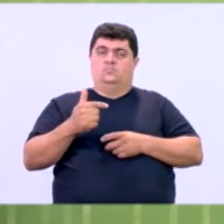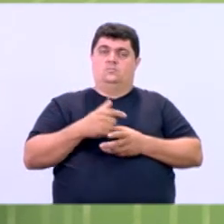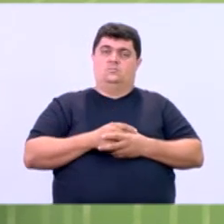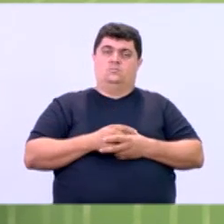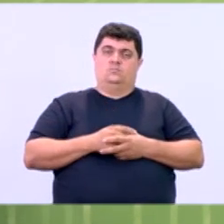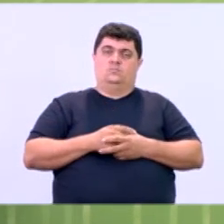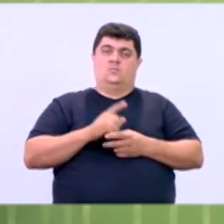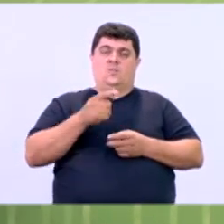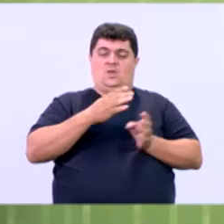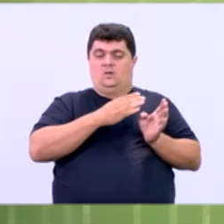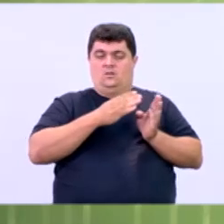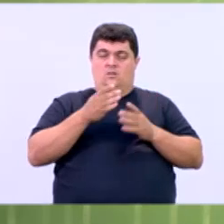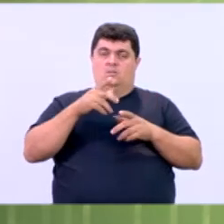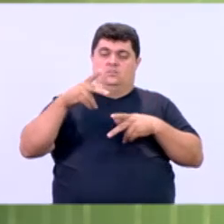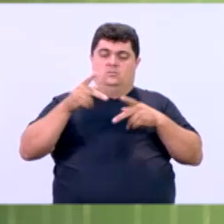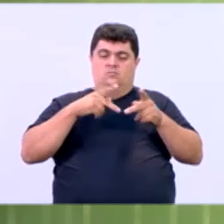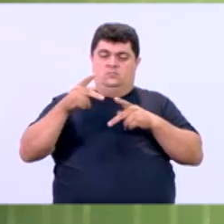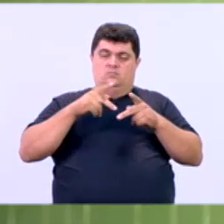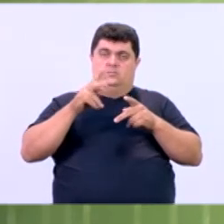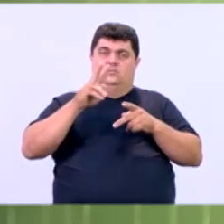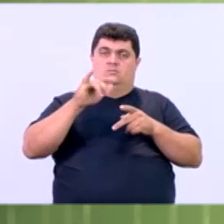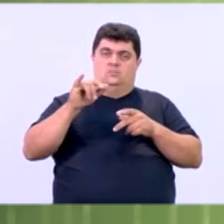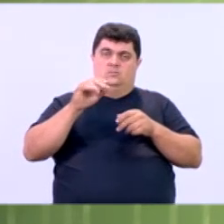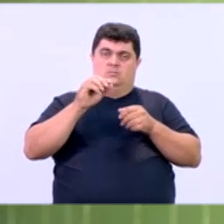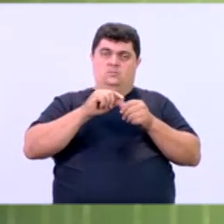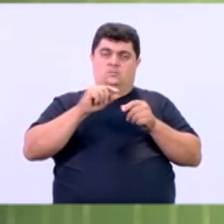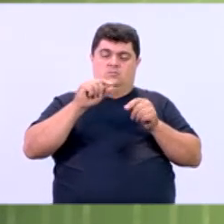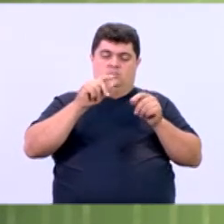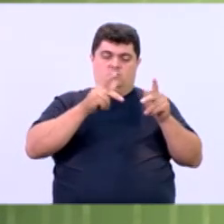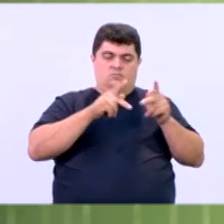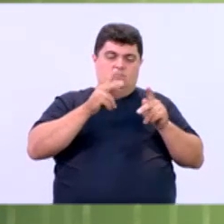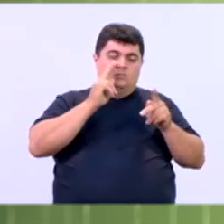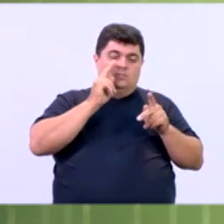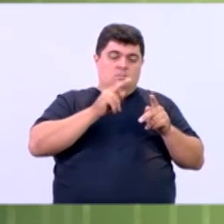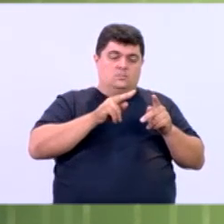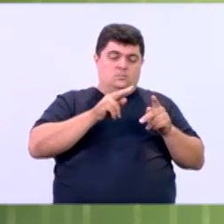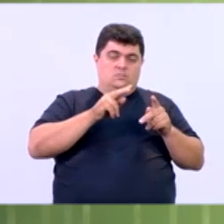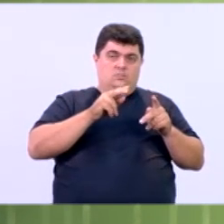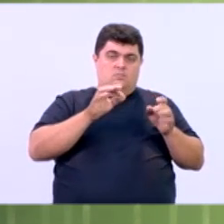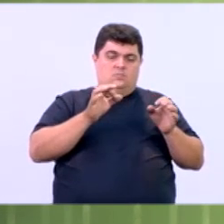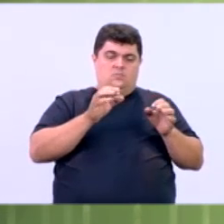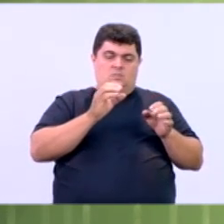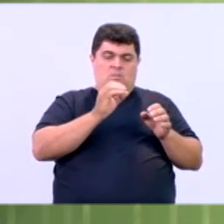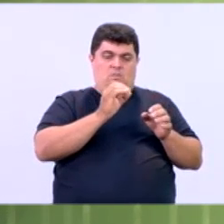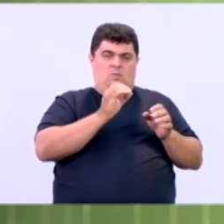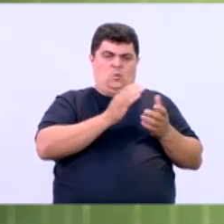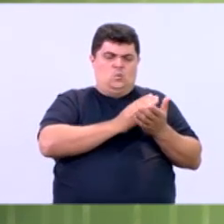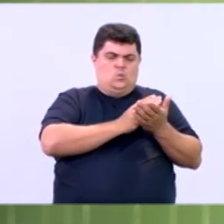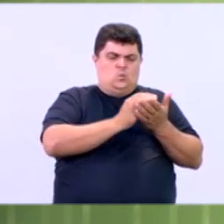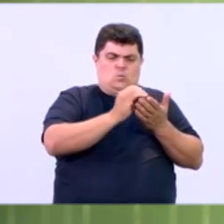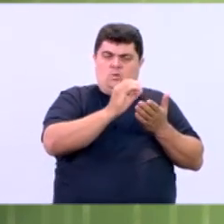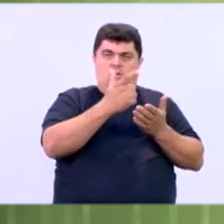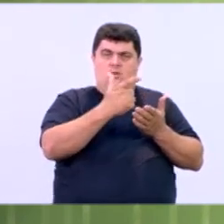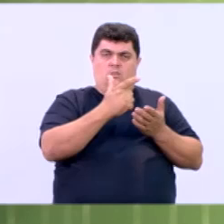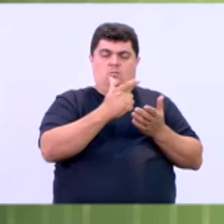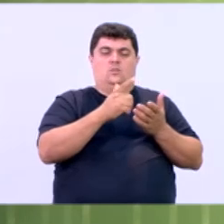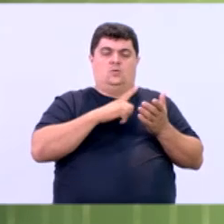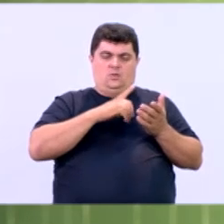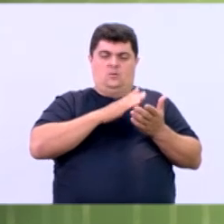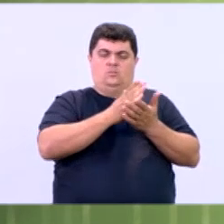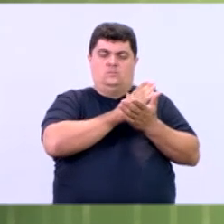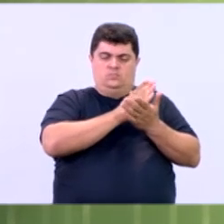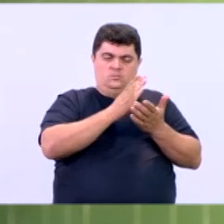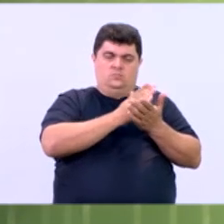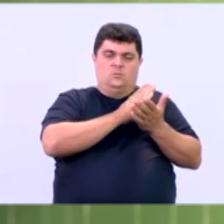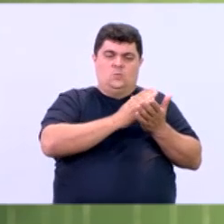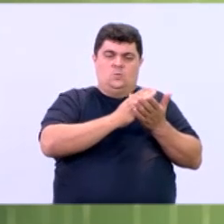É a continuação de um projeto, então você vai pegar um projeto, ele não está do zero lá, você já tem alguns arquivos para